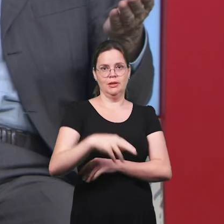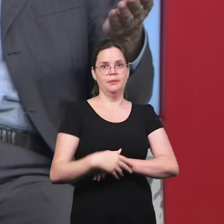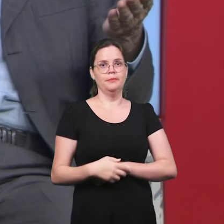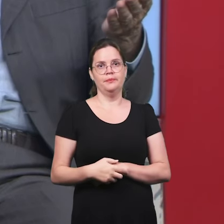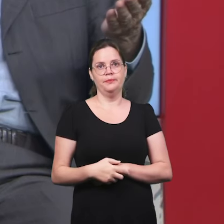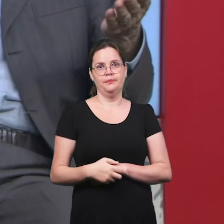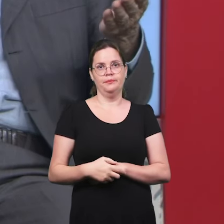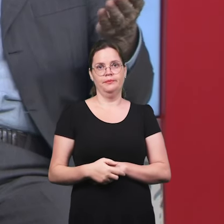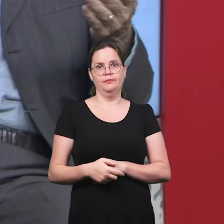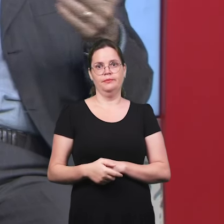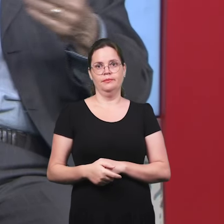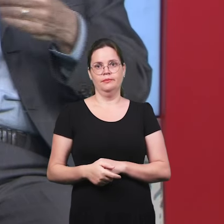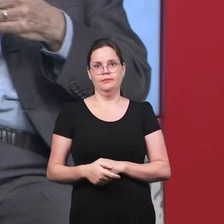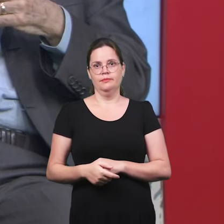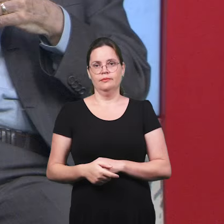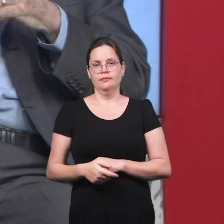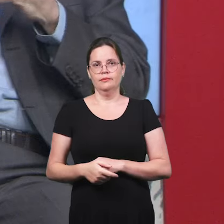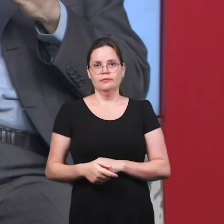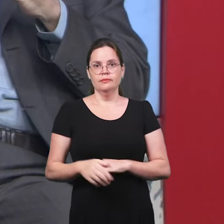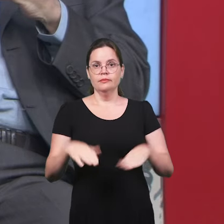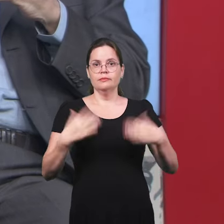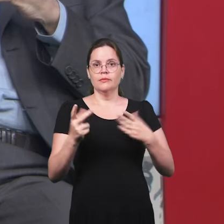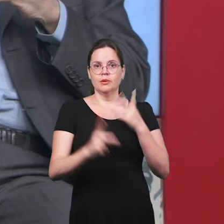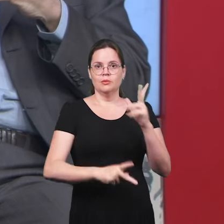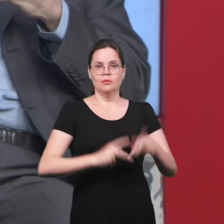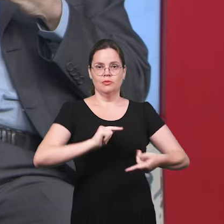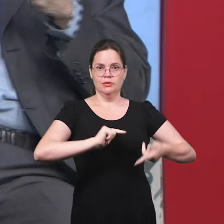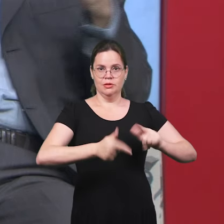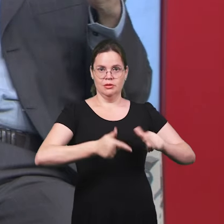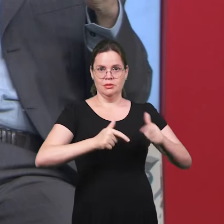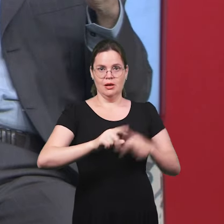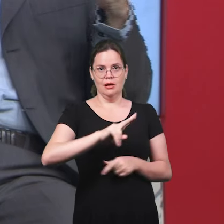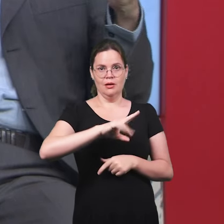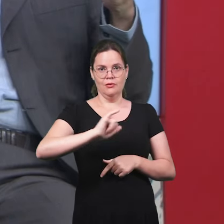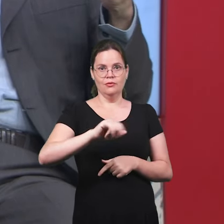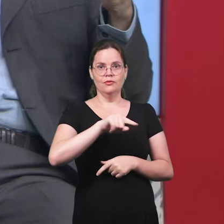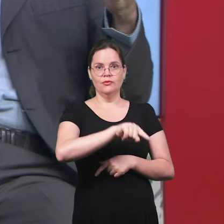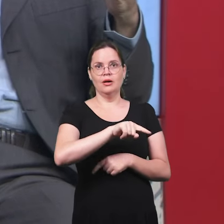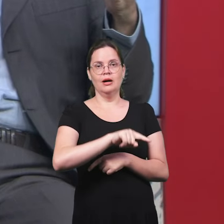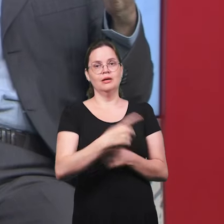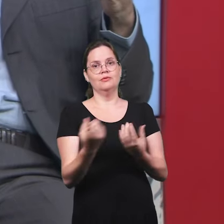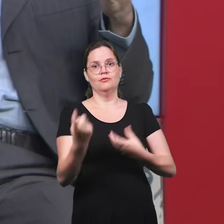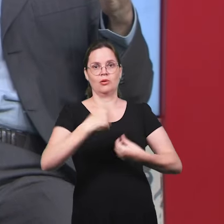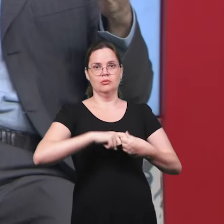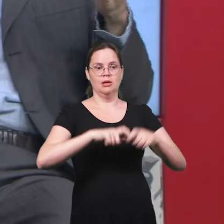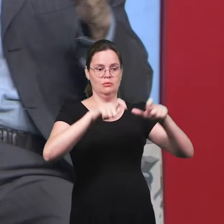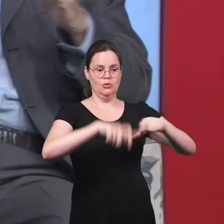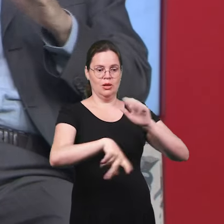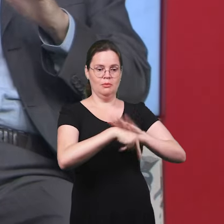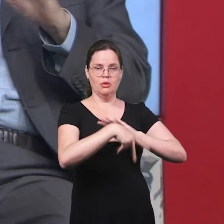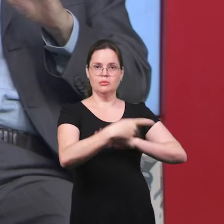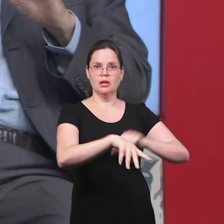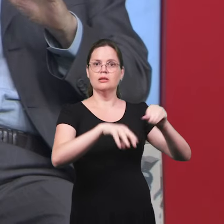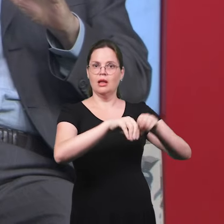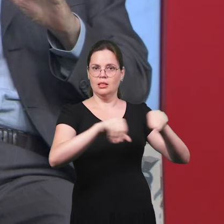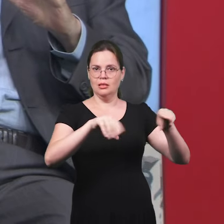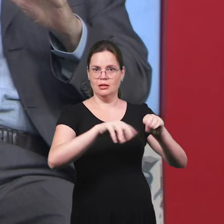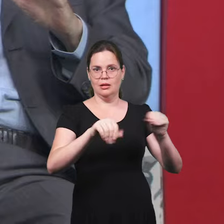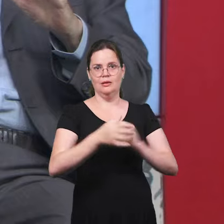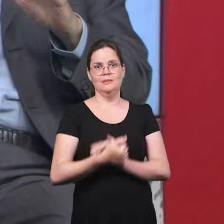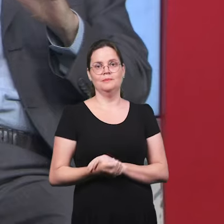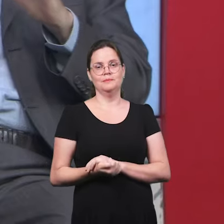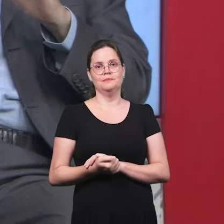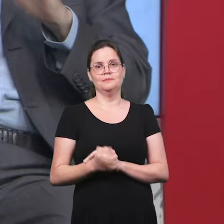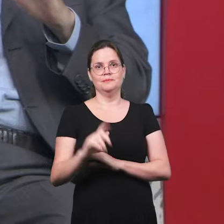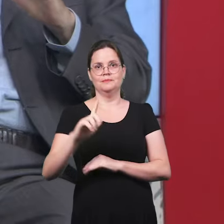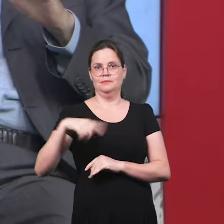Daniel. Então Israel agora vai voltar para a terra. Nós vamos